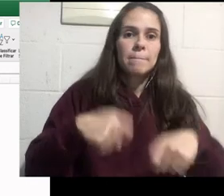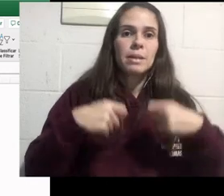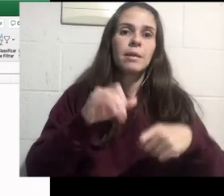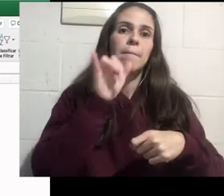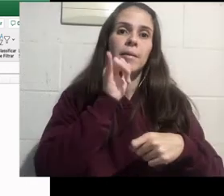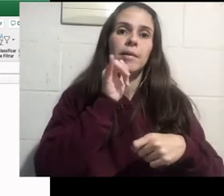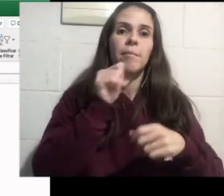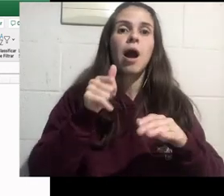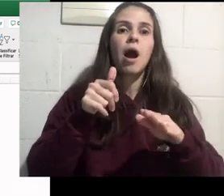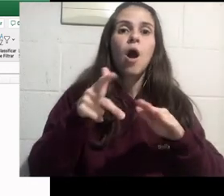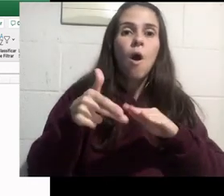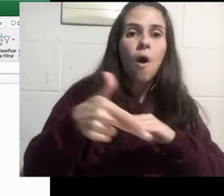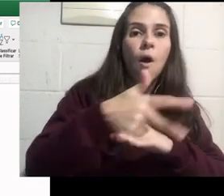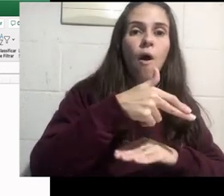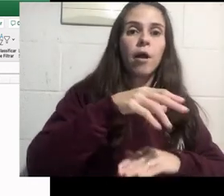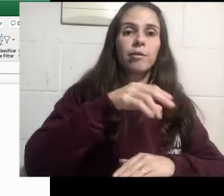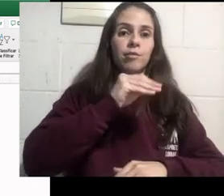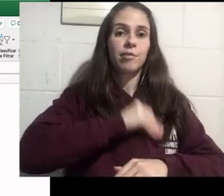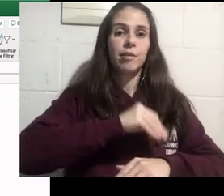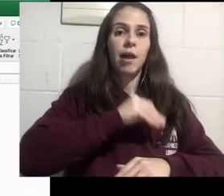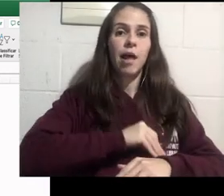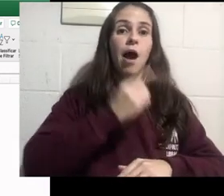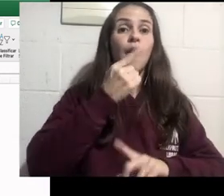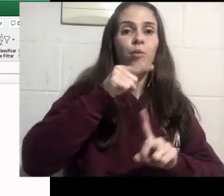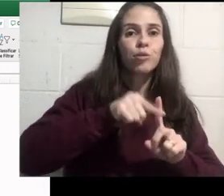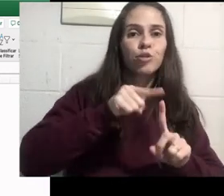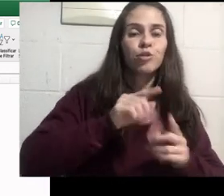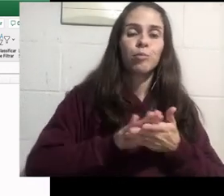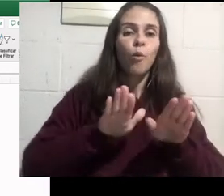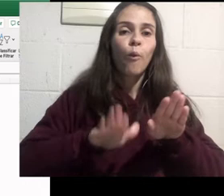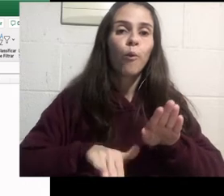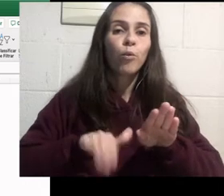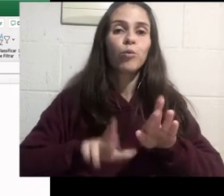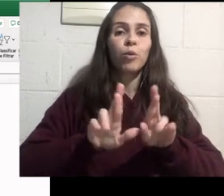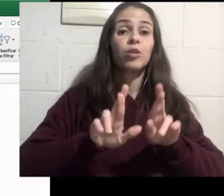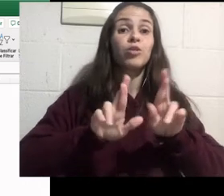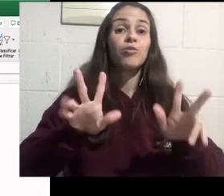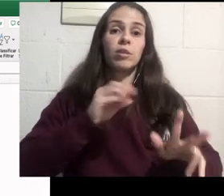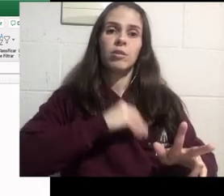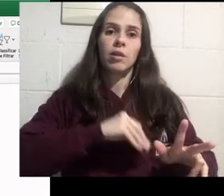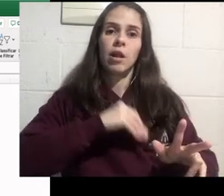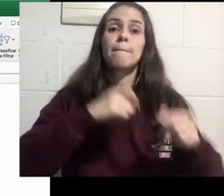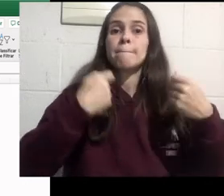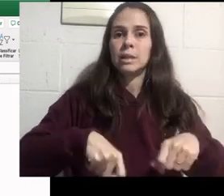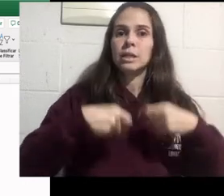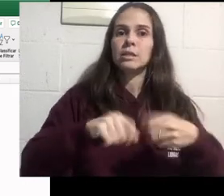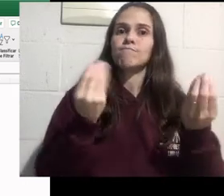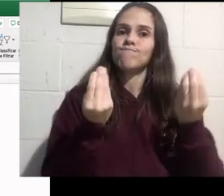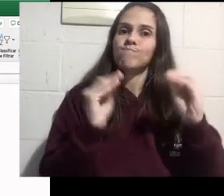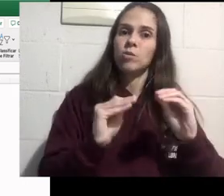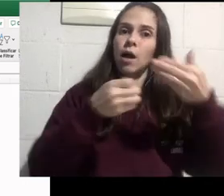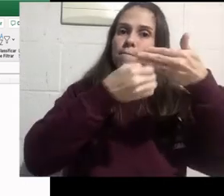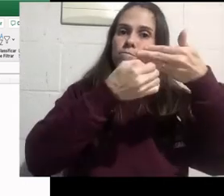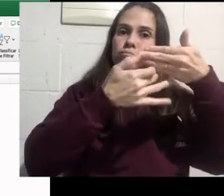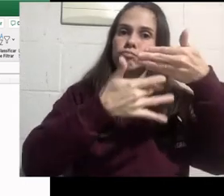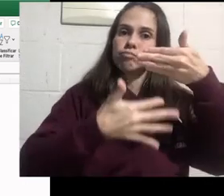fazer o corte vai ter um salário diferente de quem vai fazer a costura e assim por diante, aí vocês precisam inserir